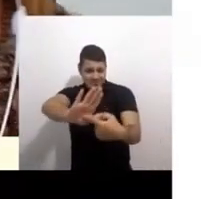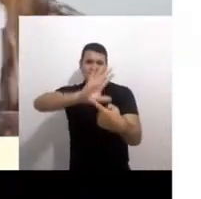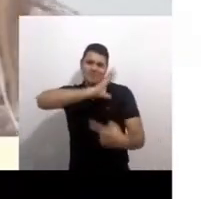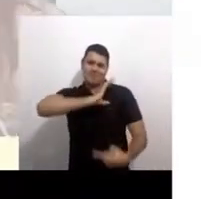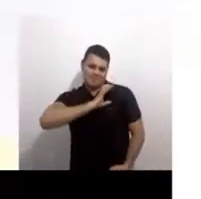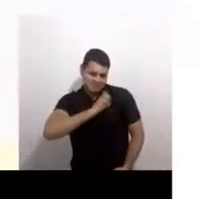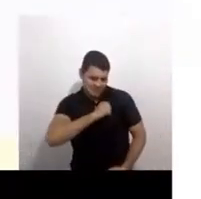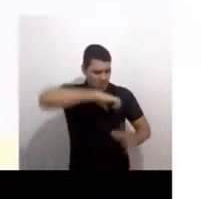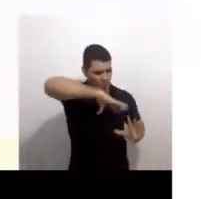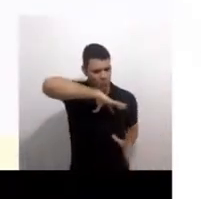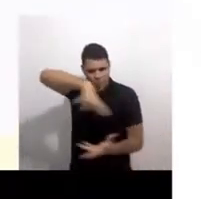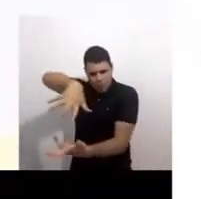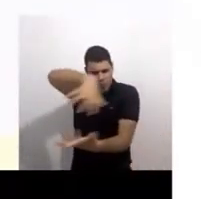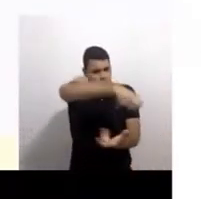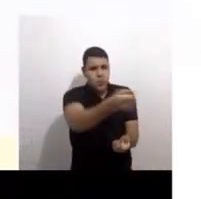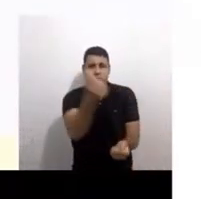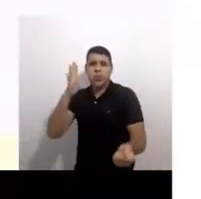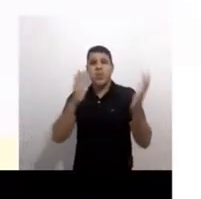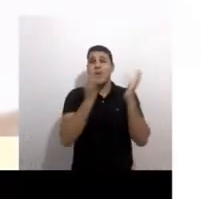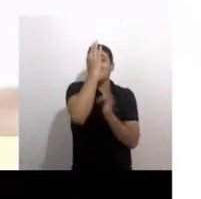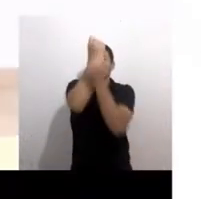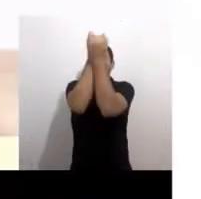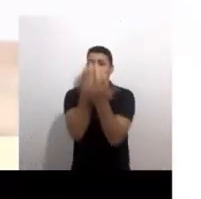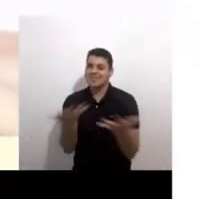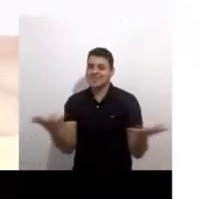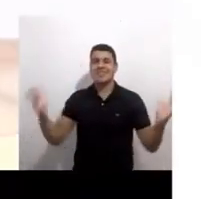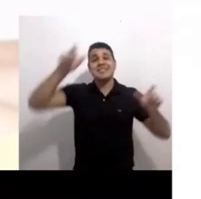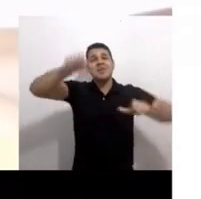vida e fazer